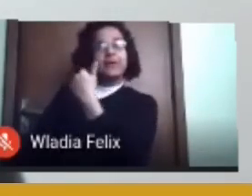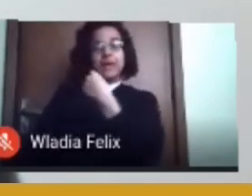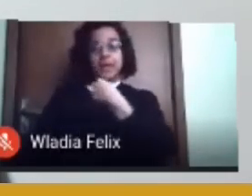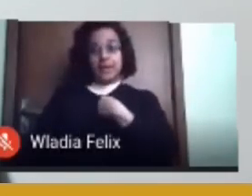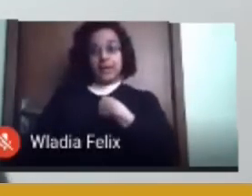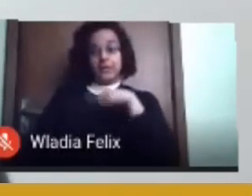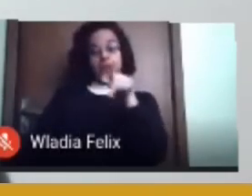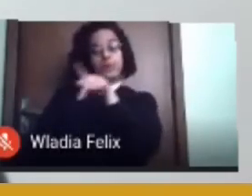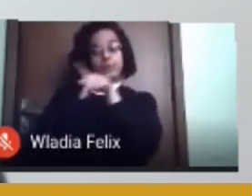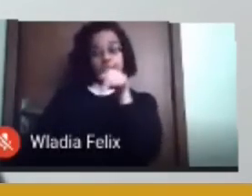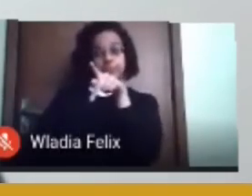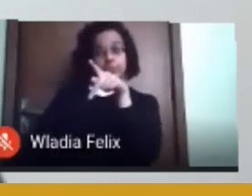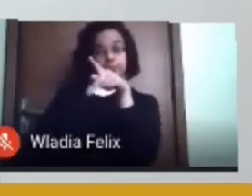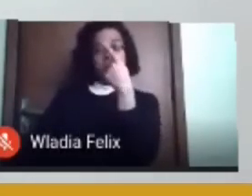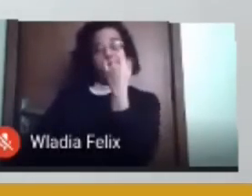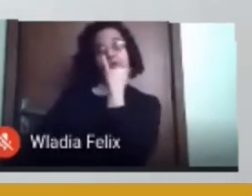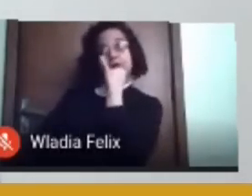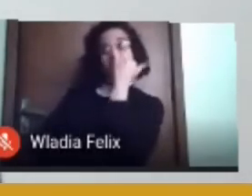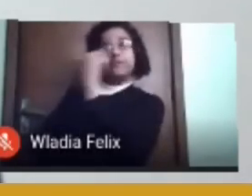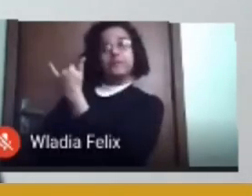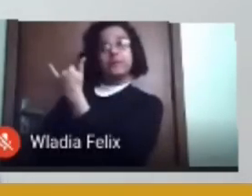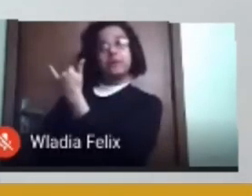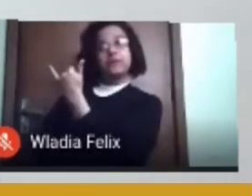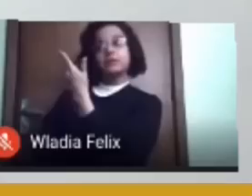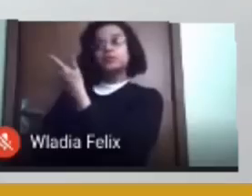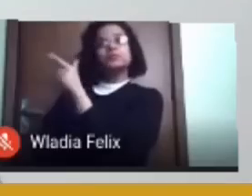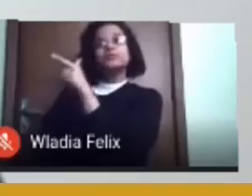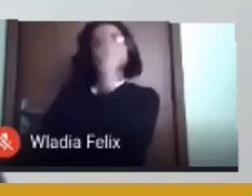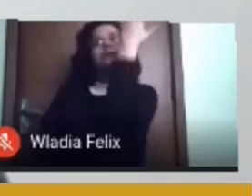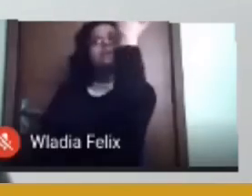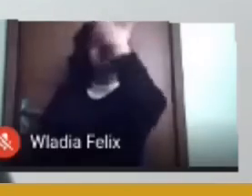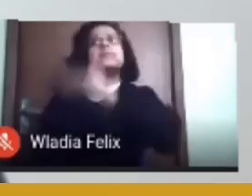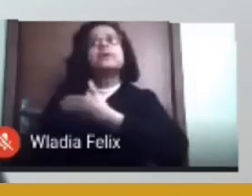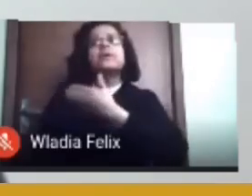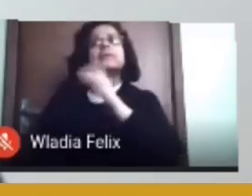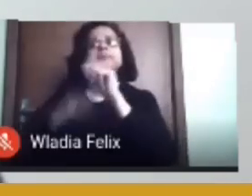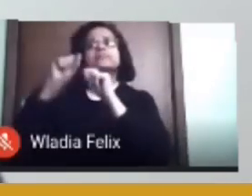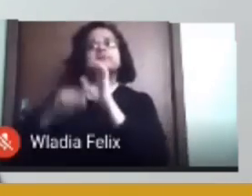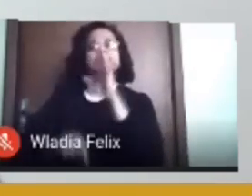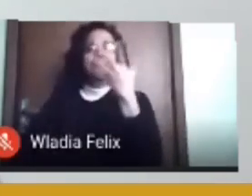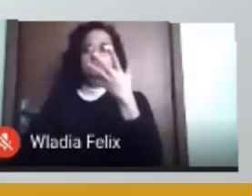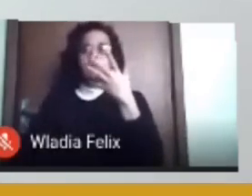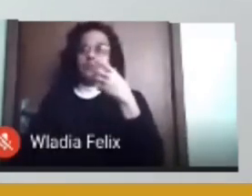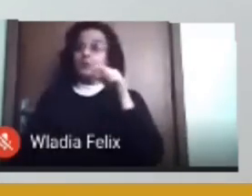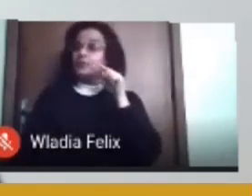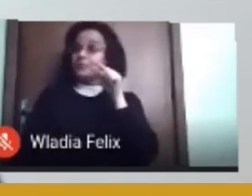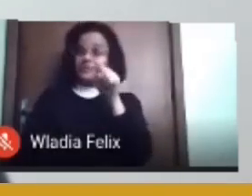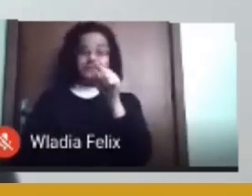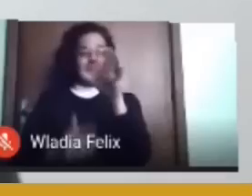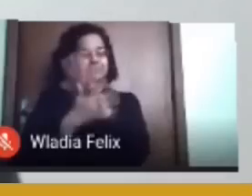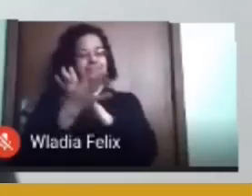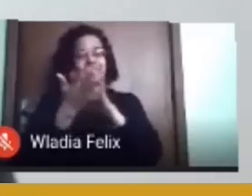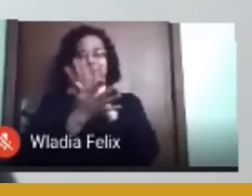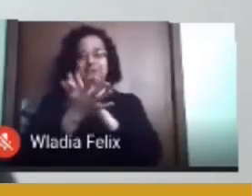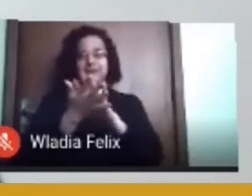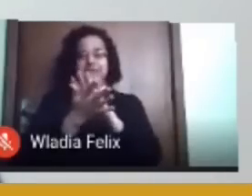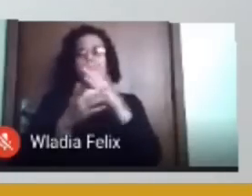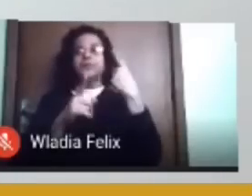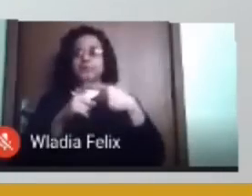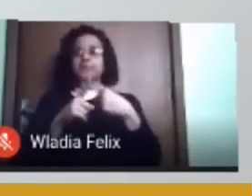acontece? Com você nada. Nós somos respaldados pela lei. Nós temos a obrigação de